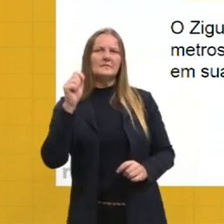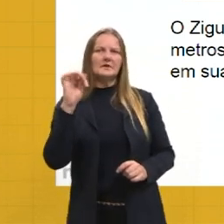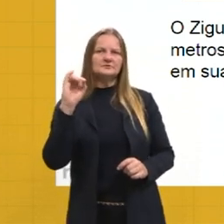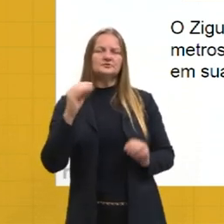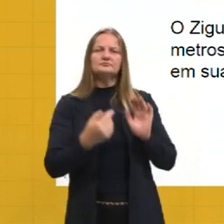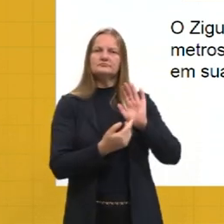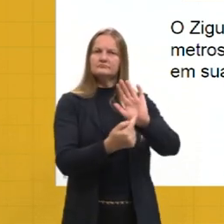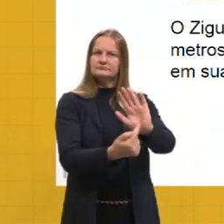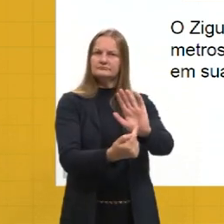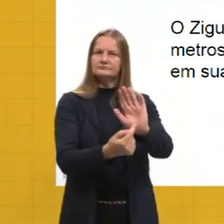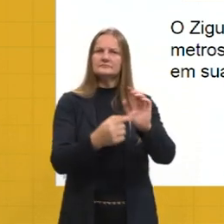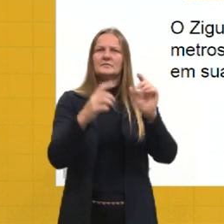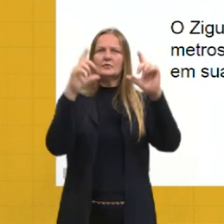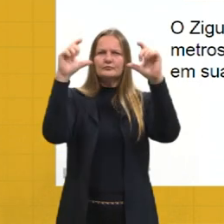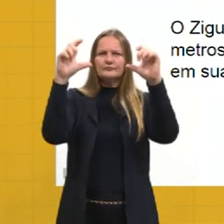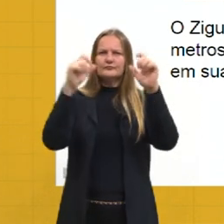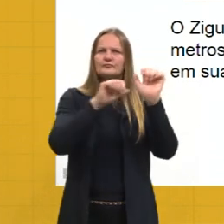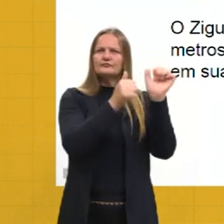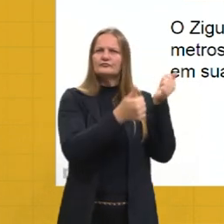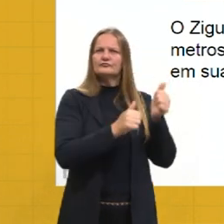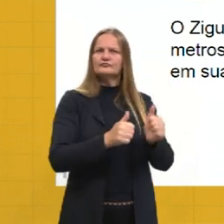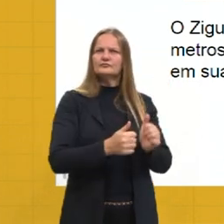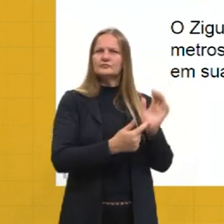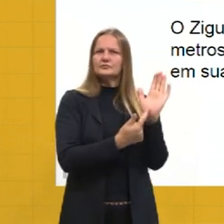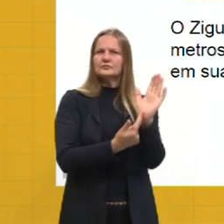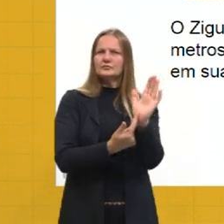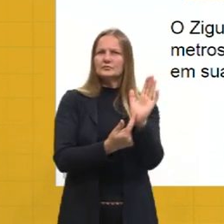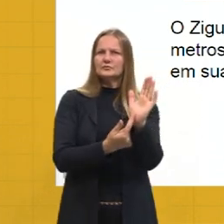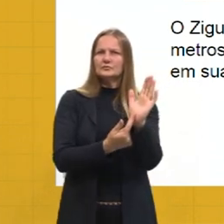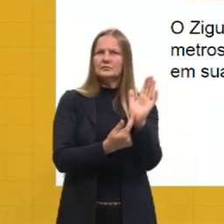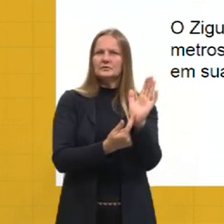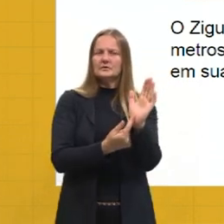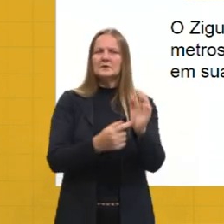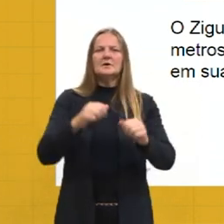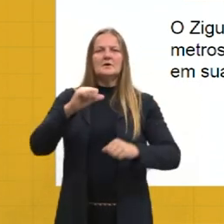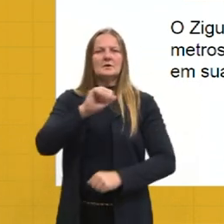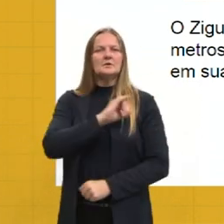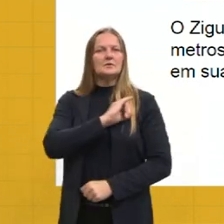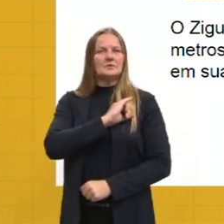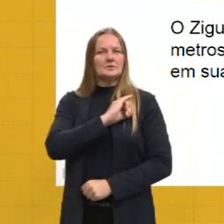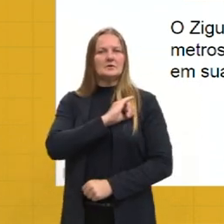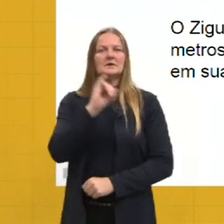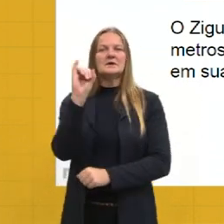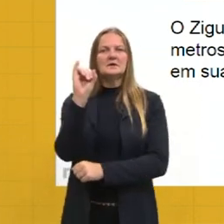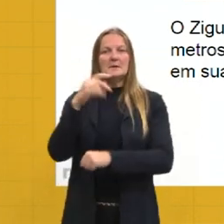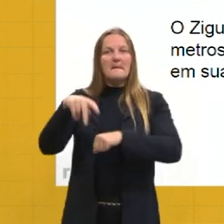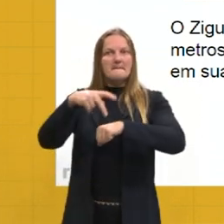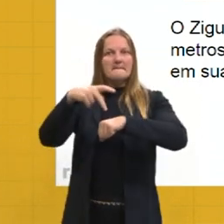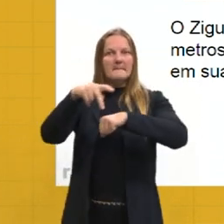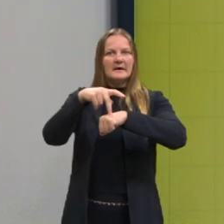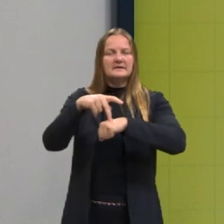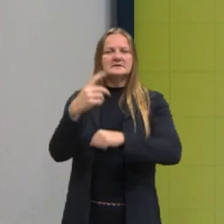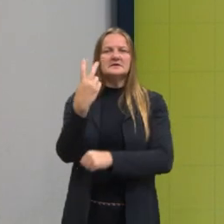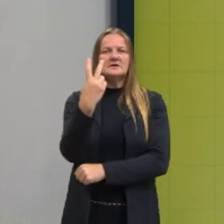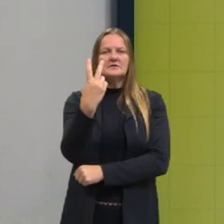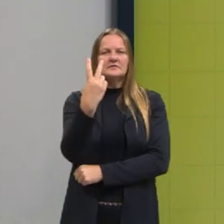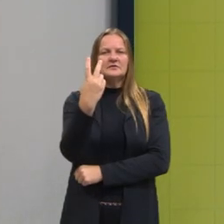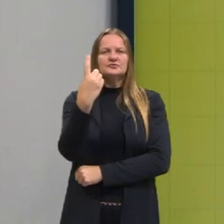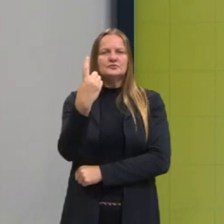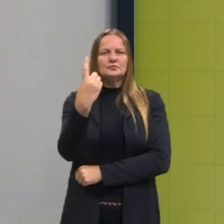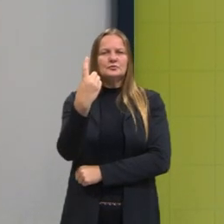apresento para vocês os zigurate de ur que fica lá no Iraque ele tem mais ou menos 21 metros de altura